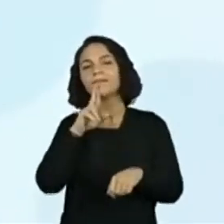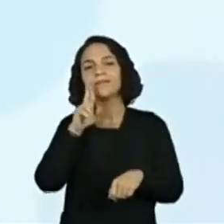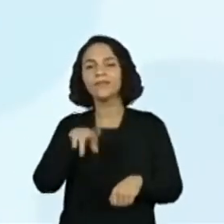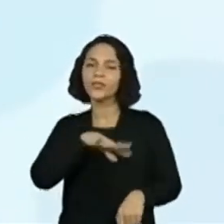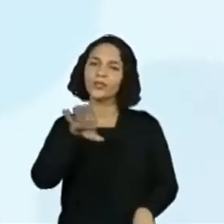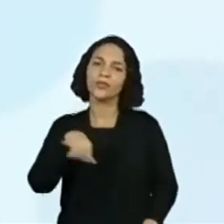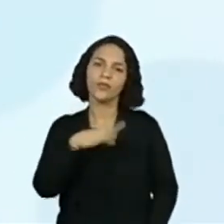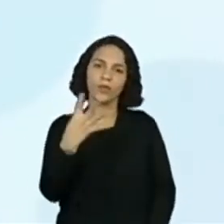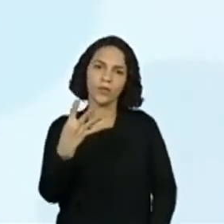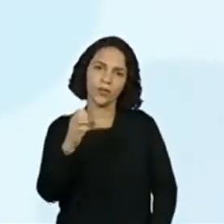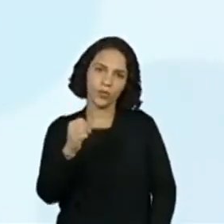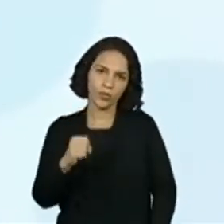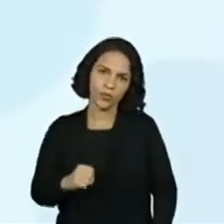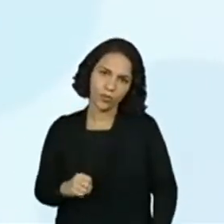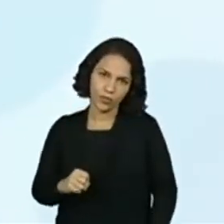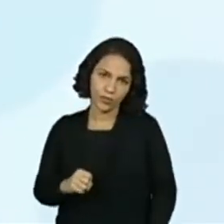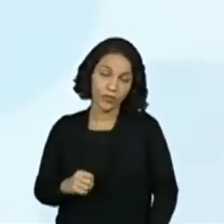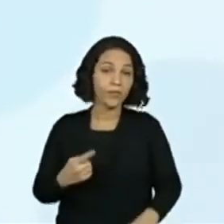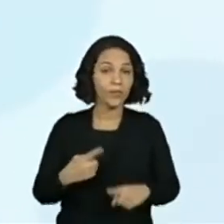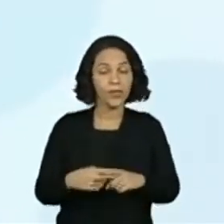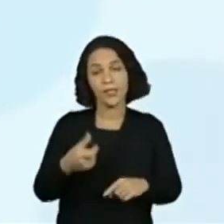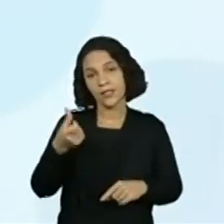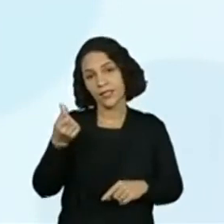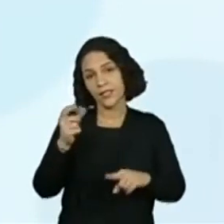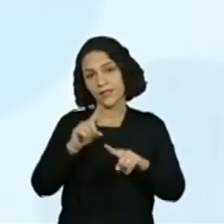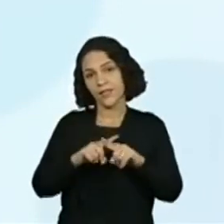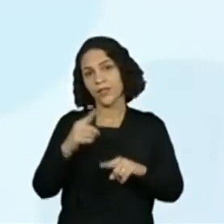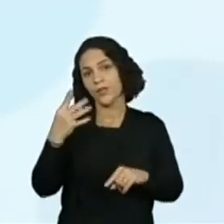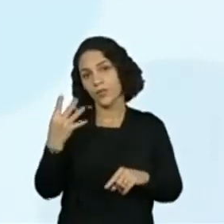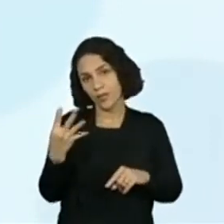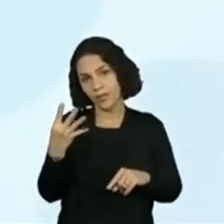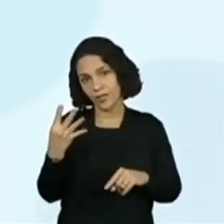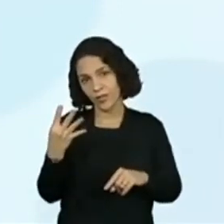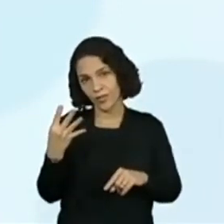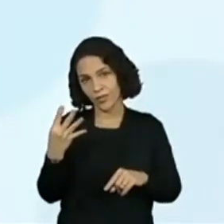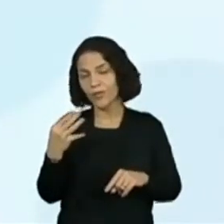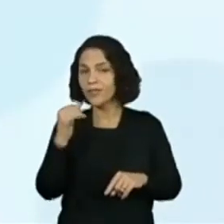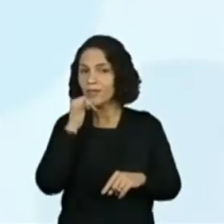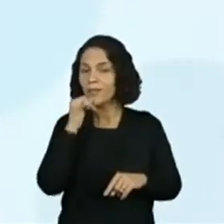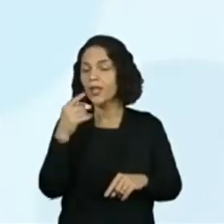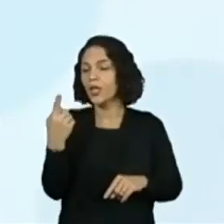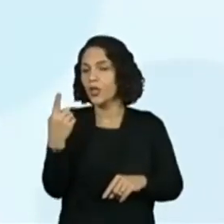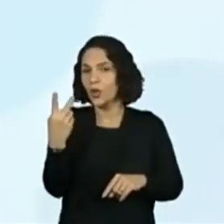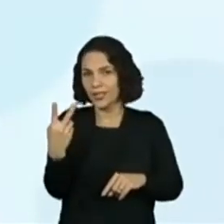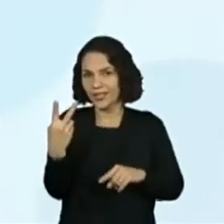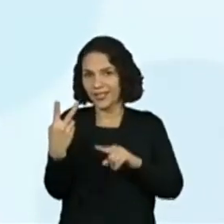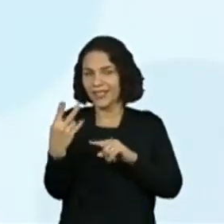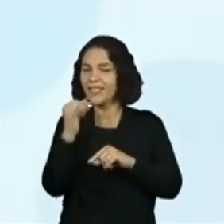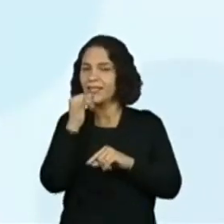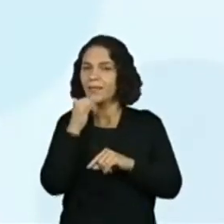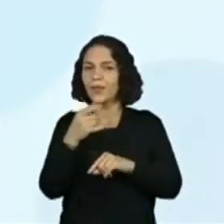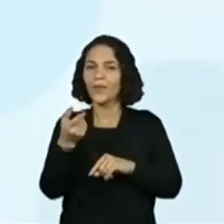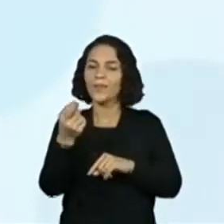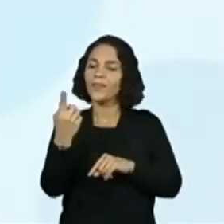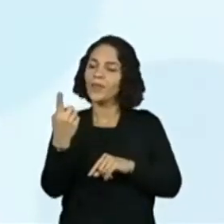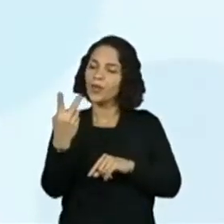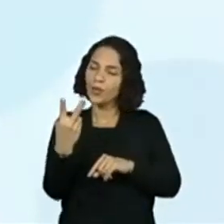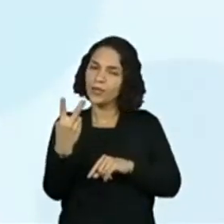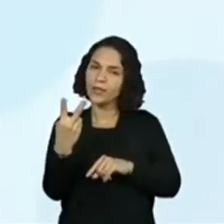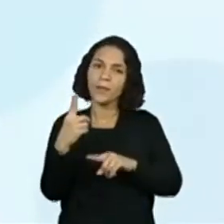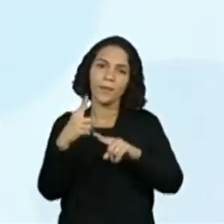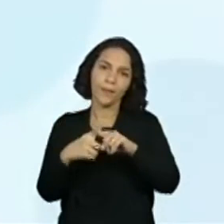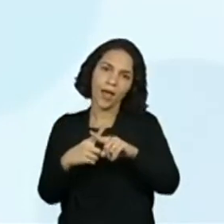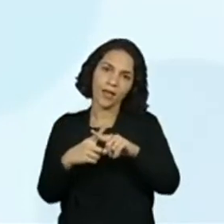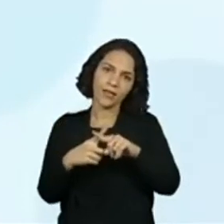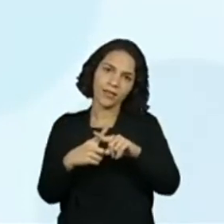obteremos o 48. Porque 6 vezes 4 seria 6 mais 6, 12, que nós já temos aqui embaixo. 12